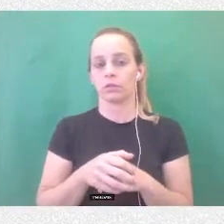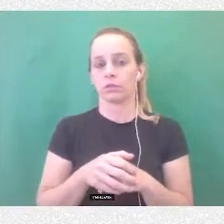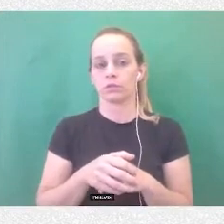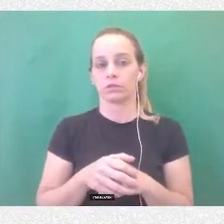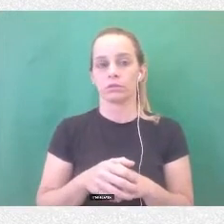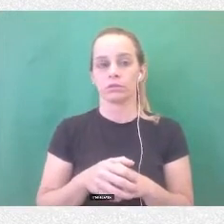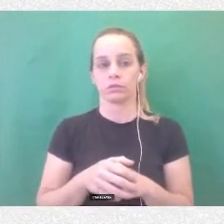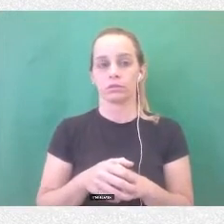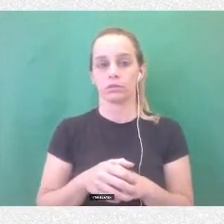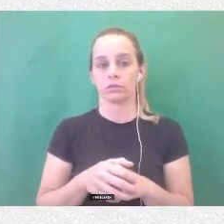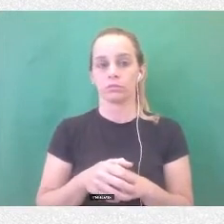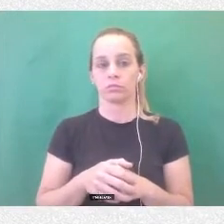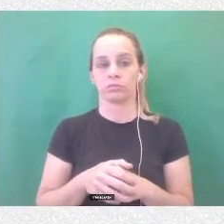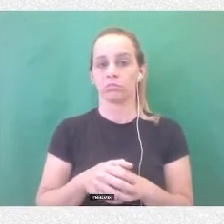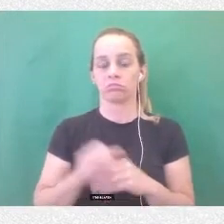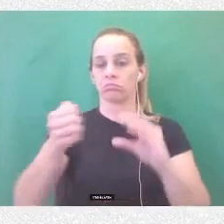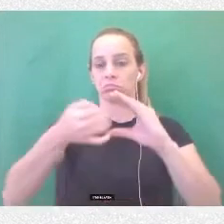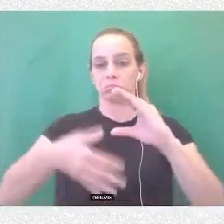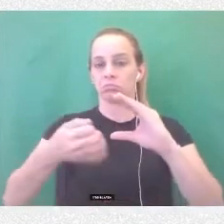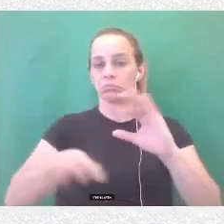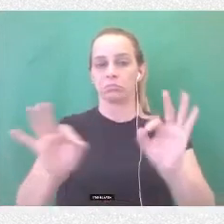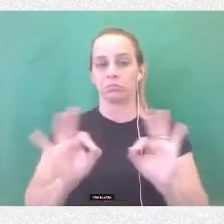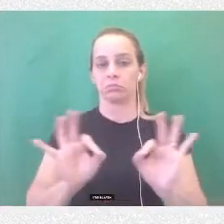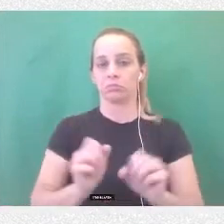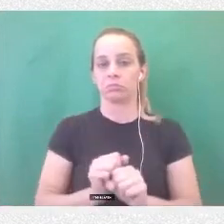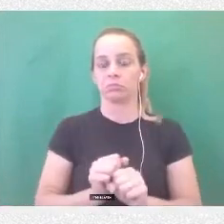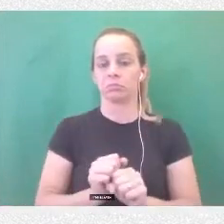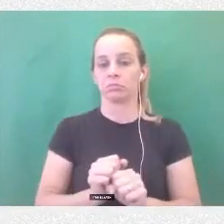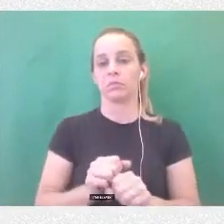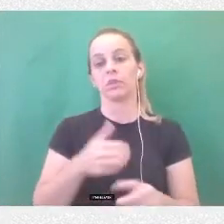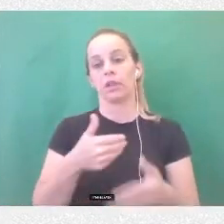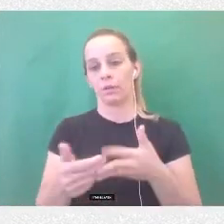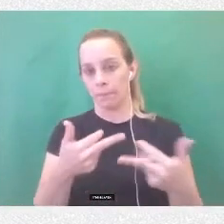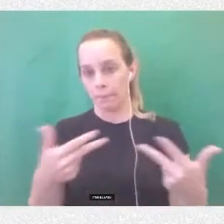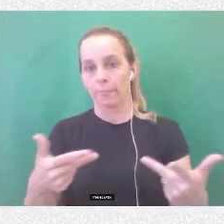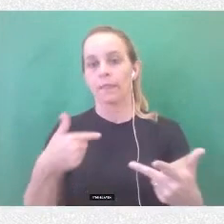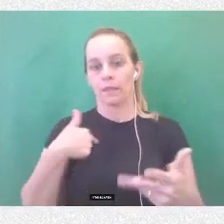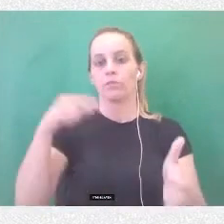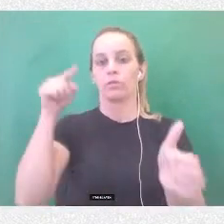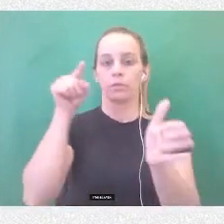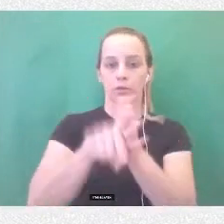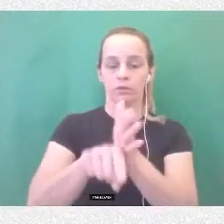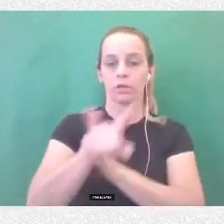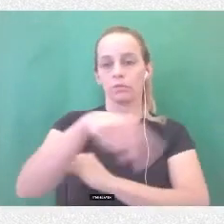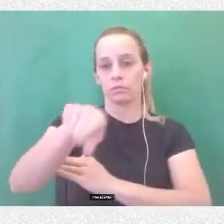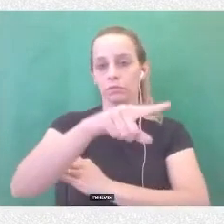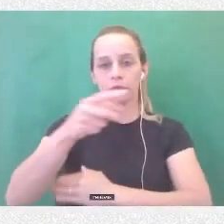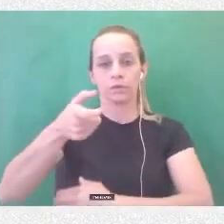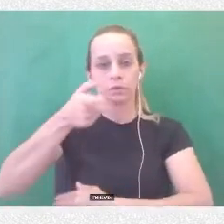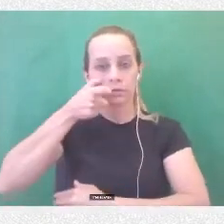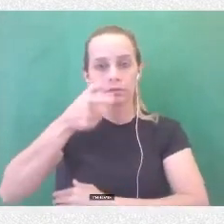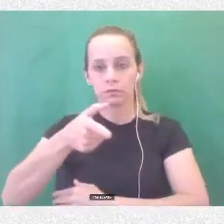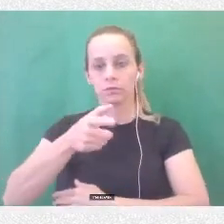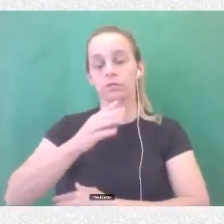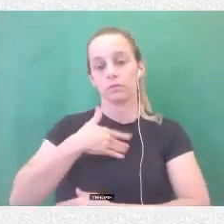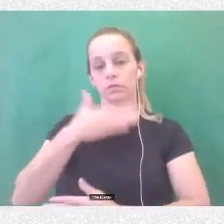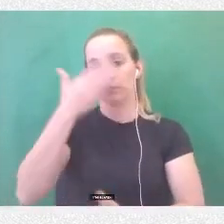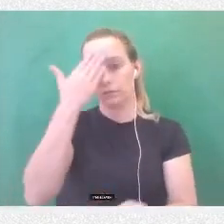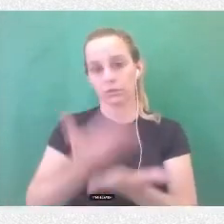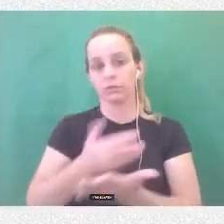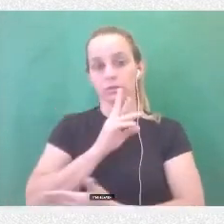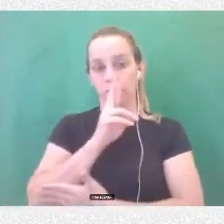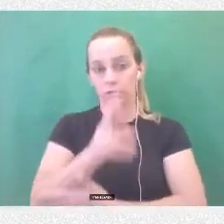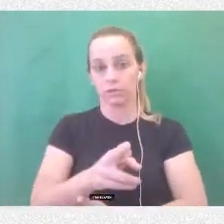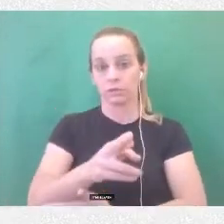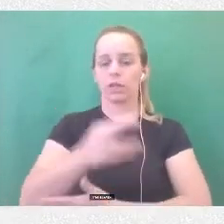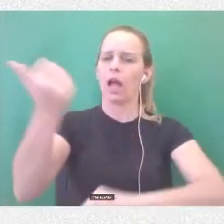Aqui não veio nada no chat. Bom, de qualquer maneira, eu vou fazer a pergunta aqui, vocês verificam, por favor, eu acredito que ela tenha sido respondida, tá? Serão